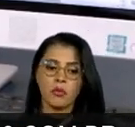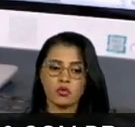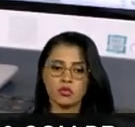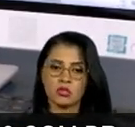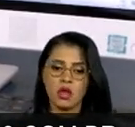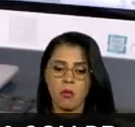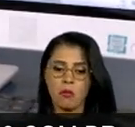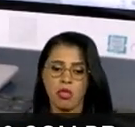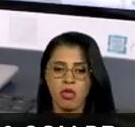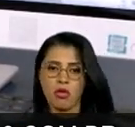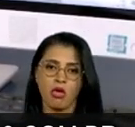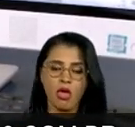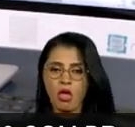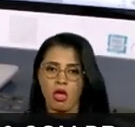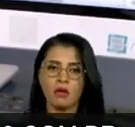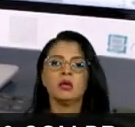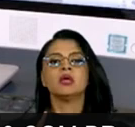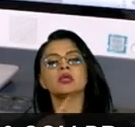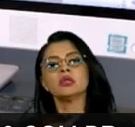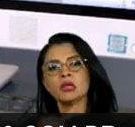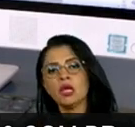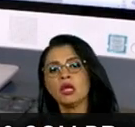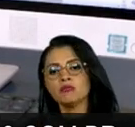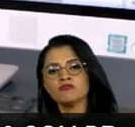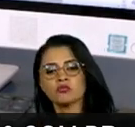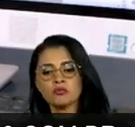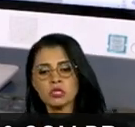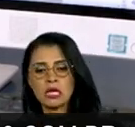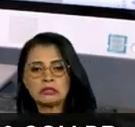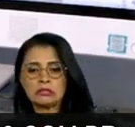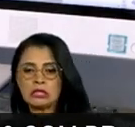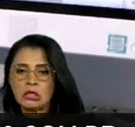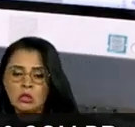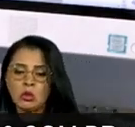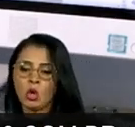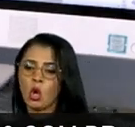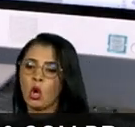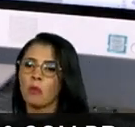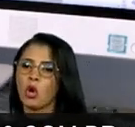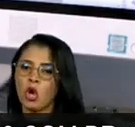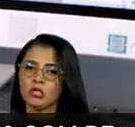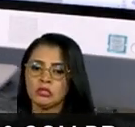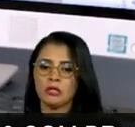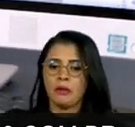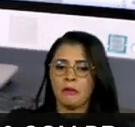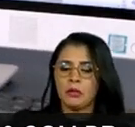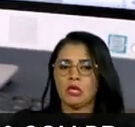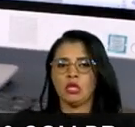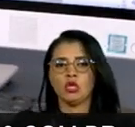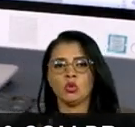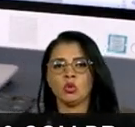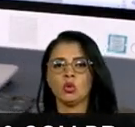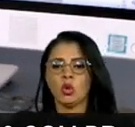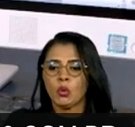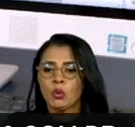industriais compostas basicamente de uma combinação de commodities como milho, trigo,